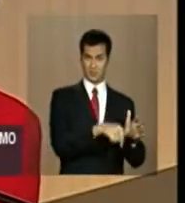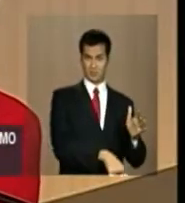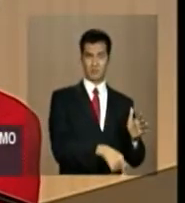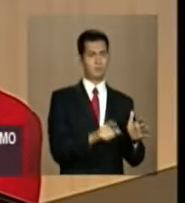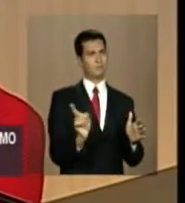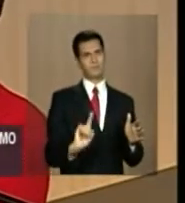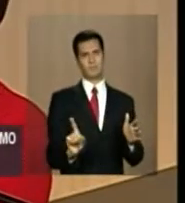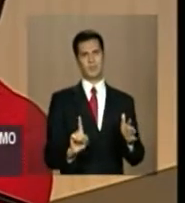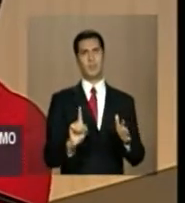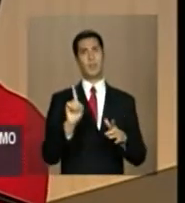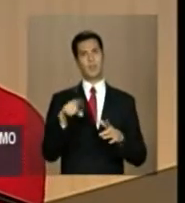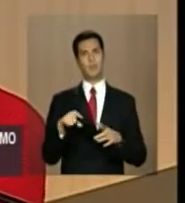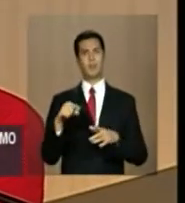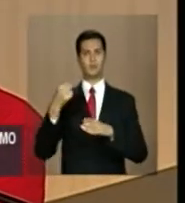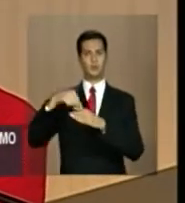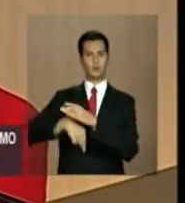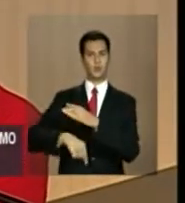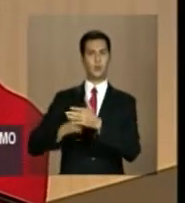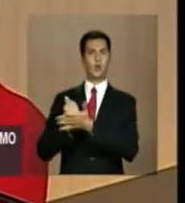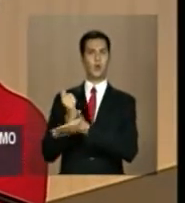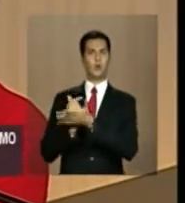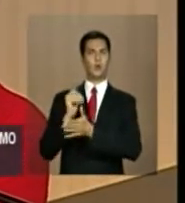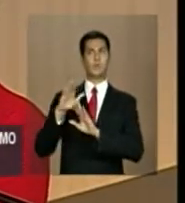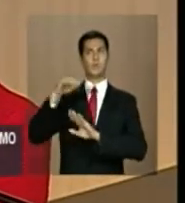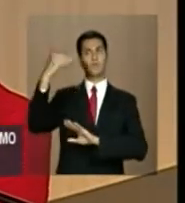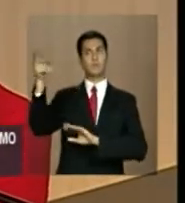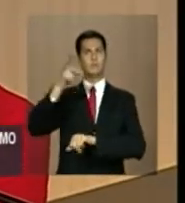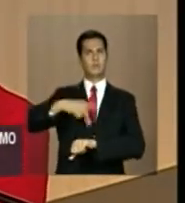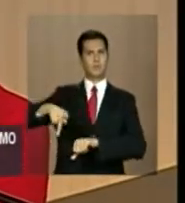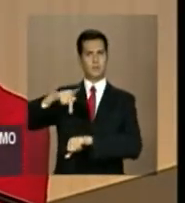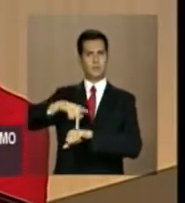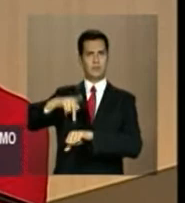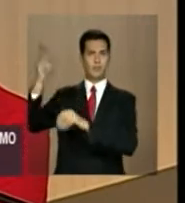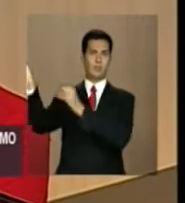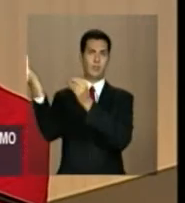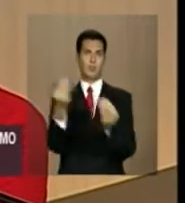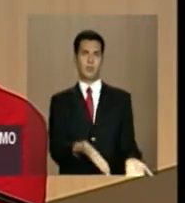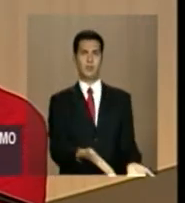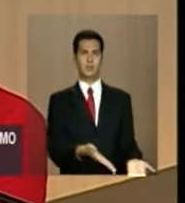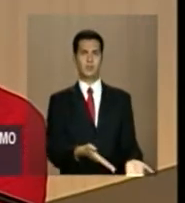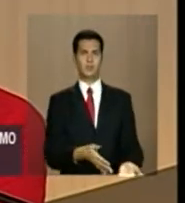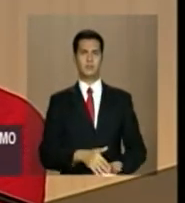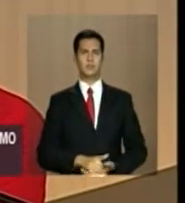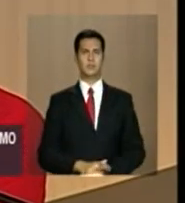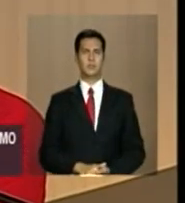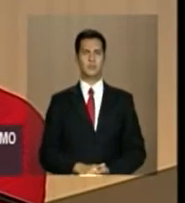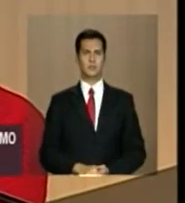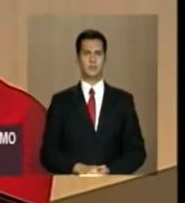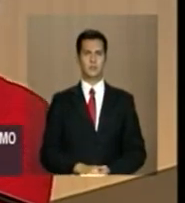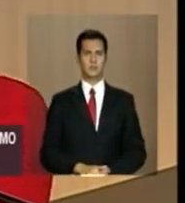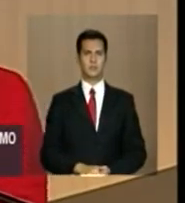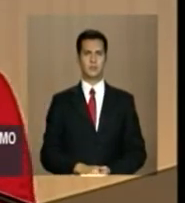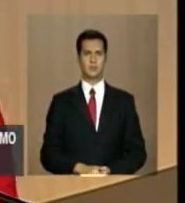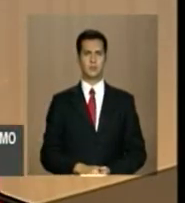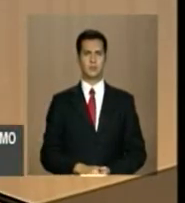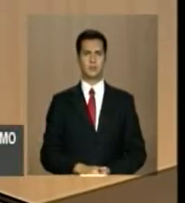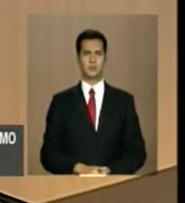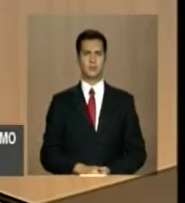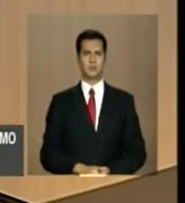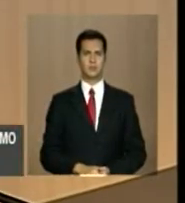atrasadas. O que está atrasado é a entrega das sondas contratadas no exterior.